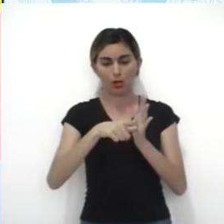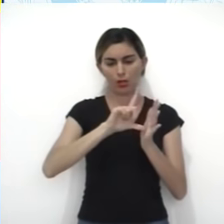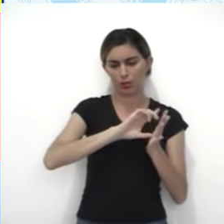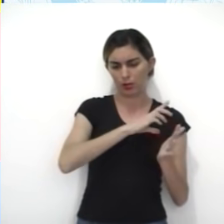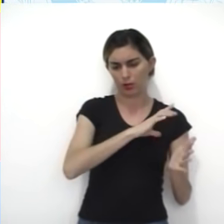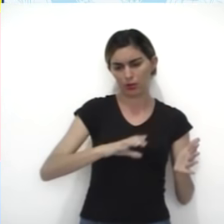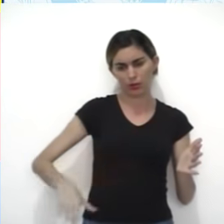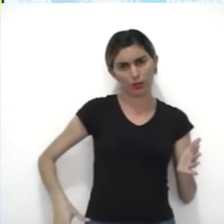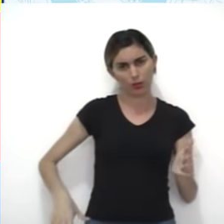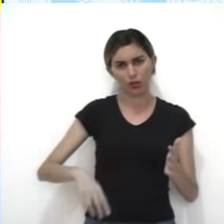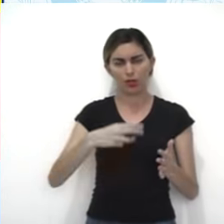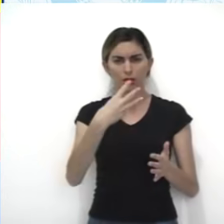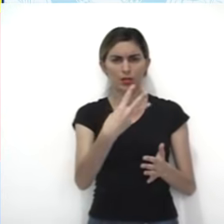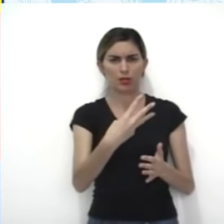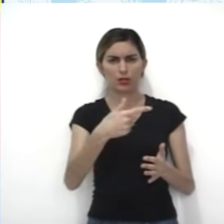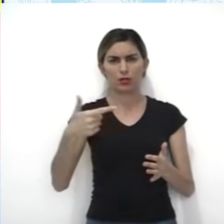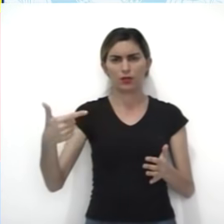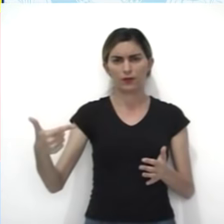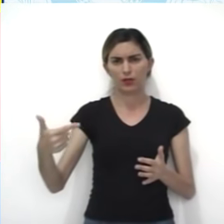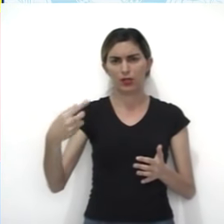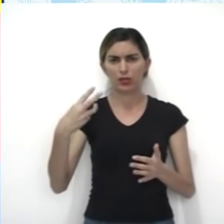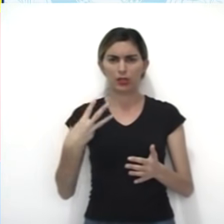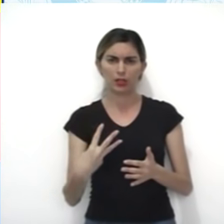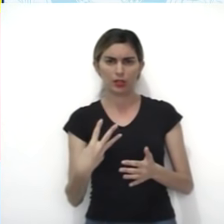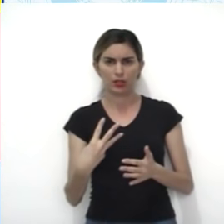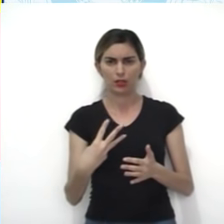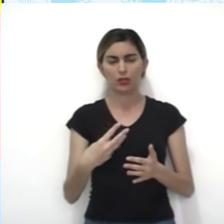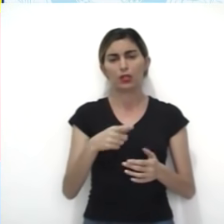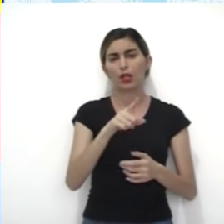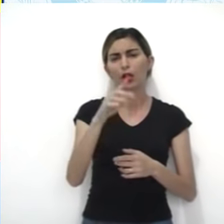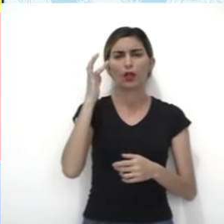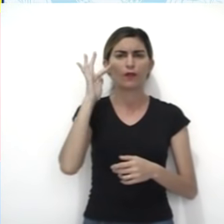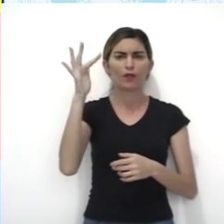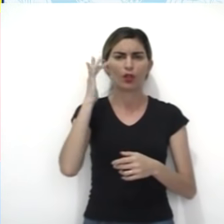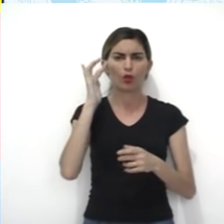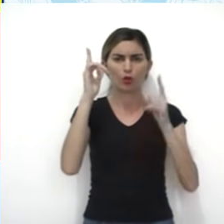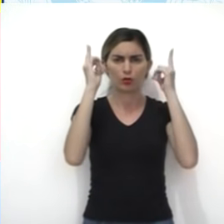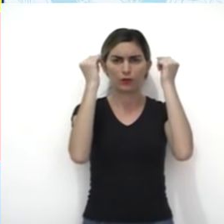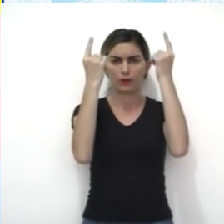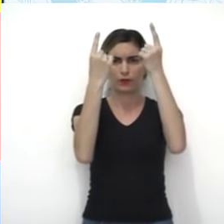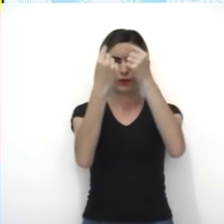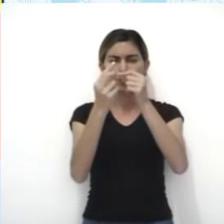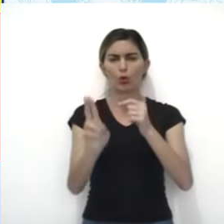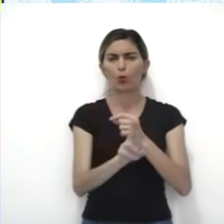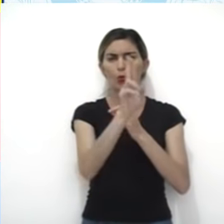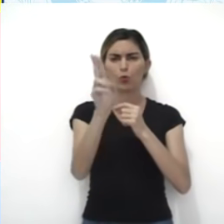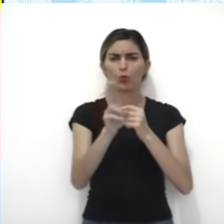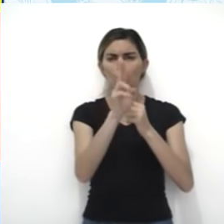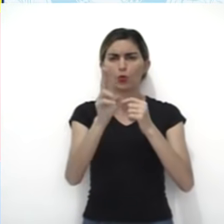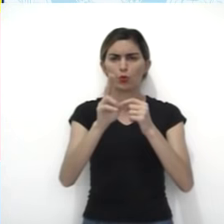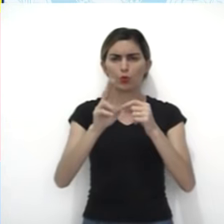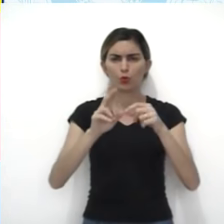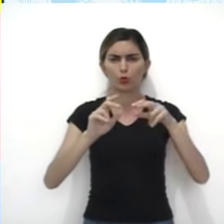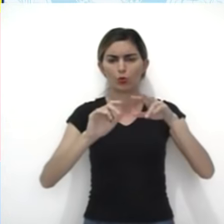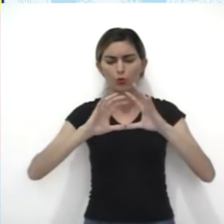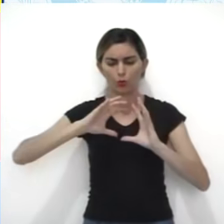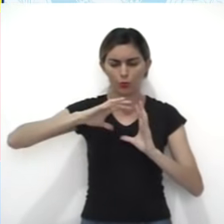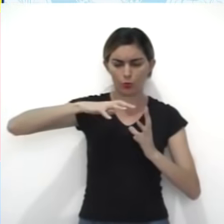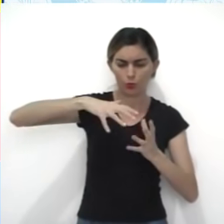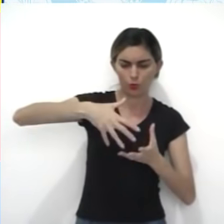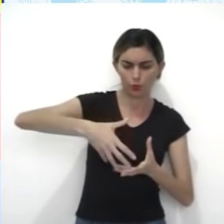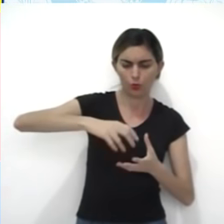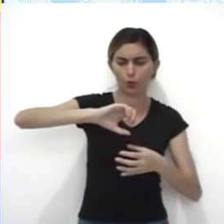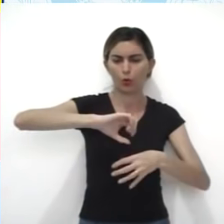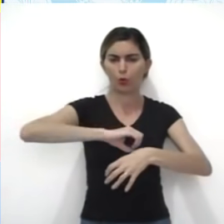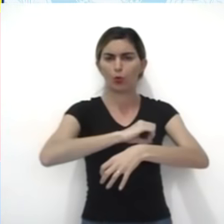antes de cristo 323 antes de cristo ele foi o filósofo grego que usou a sombra